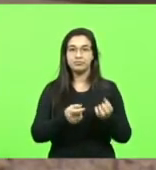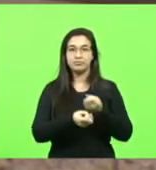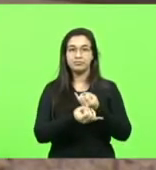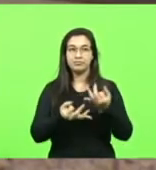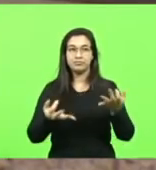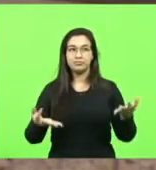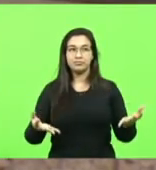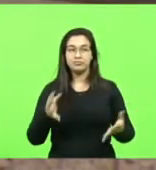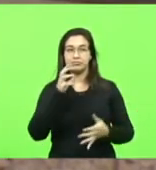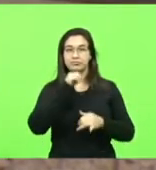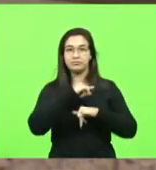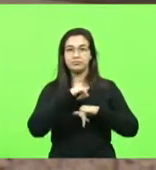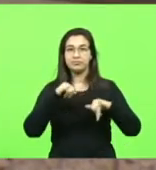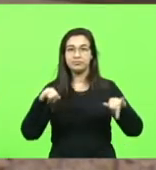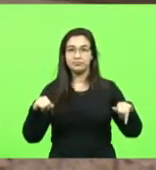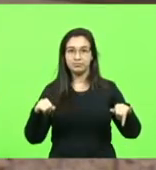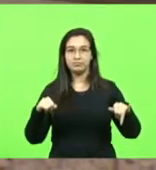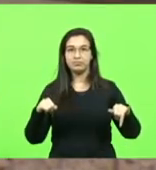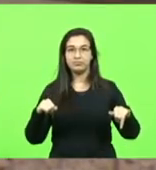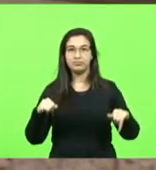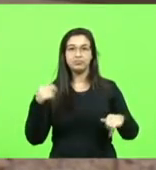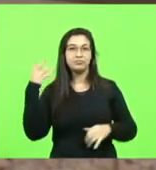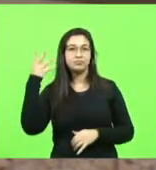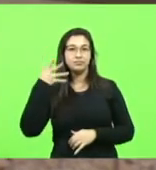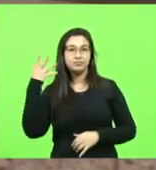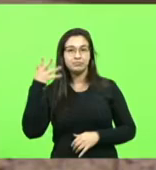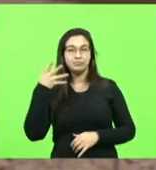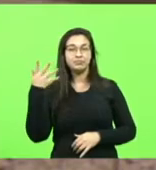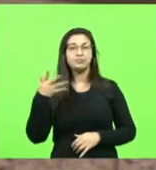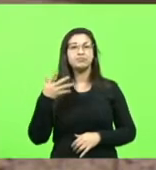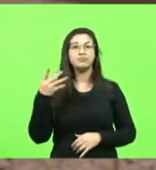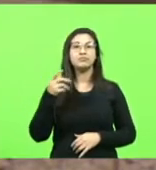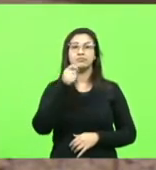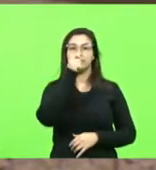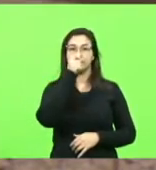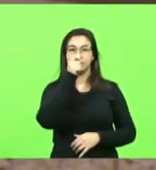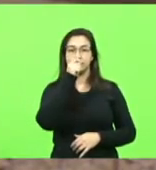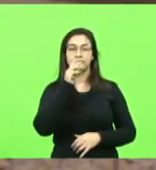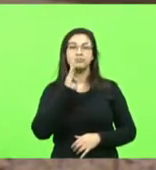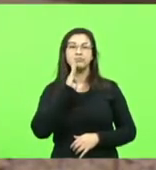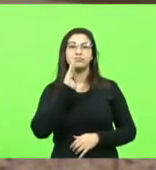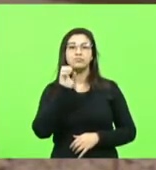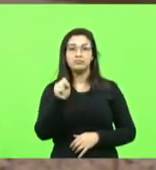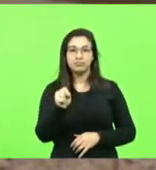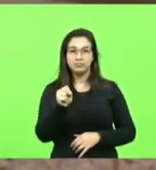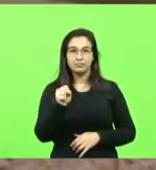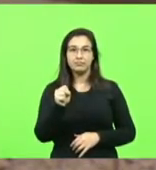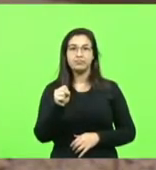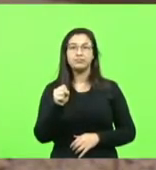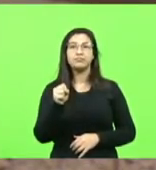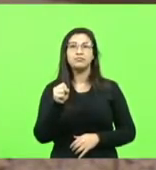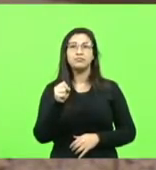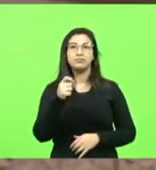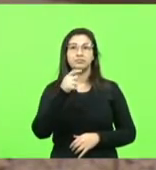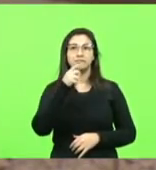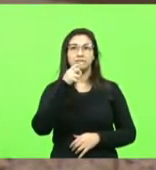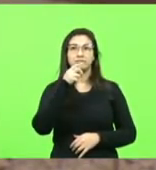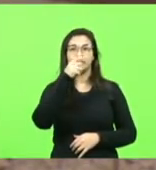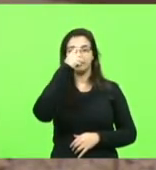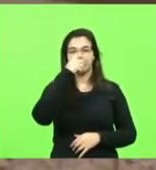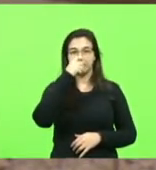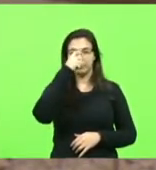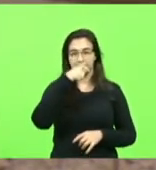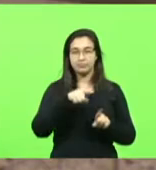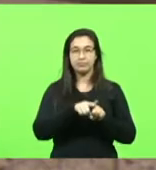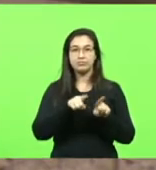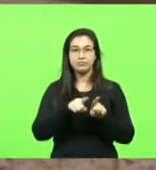comunicações. Fizeram uso da palavra os senhores deputados João Amin, Bruno Souza, Maurício Scudilar e a senhora deputada Luciane